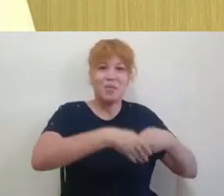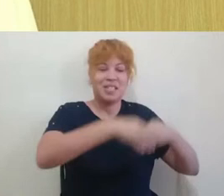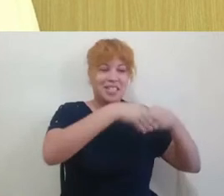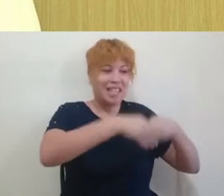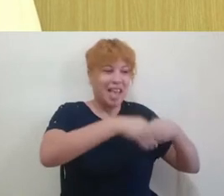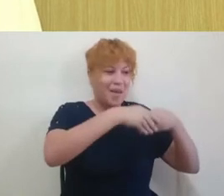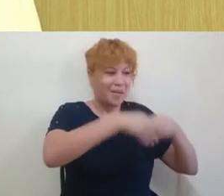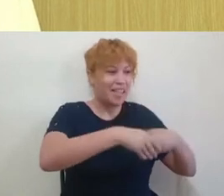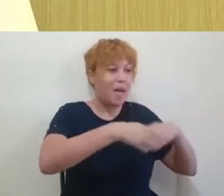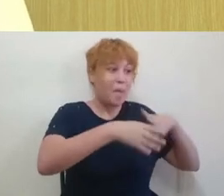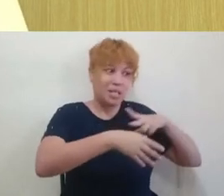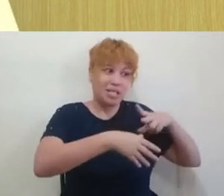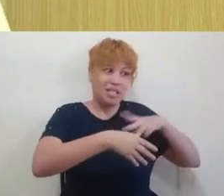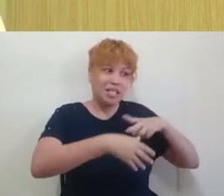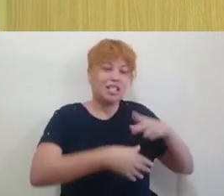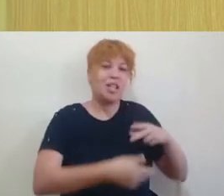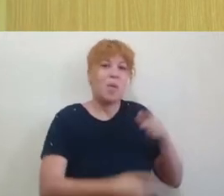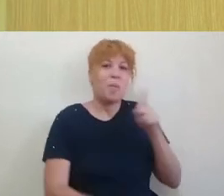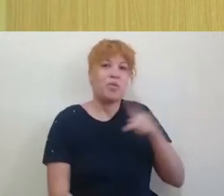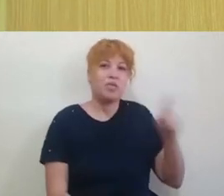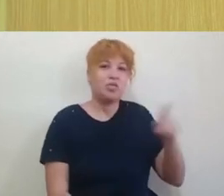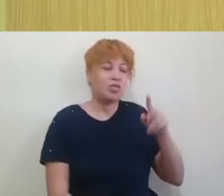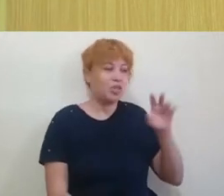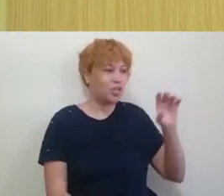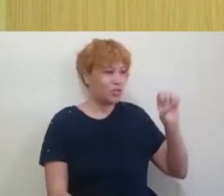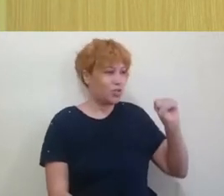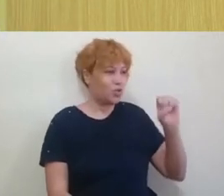Saudar, em nome da professora Cíntia Oliveira,